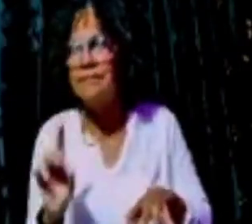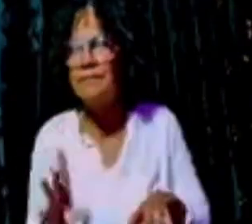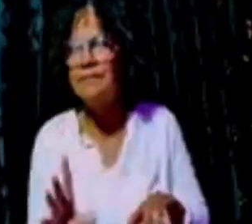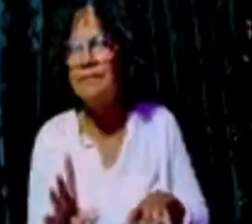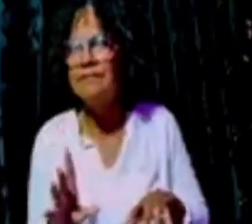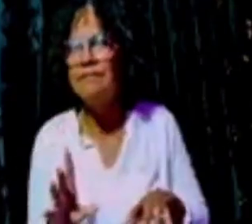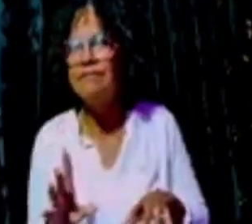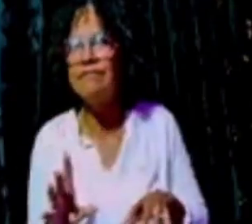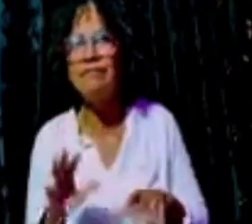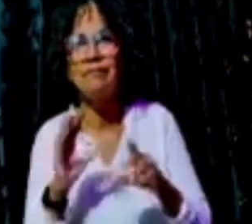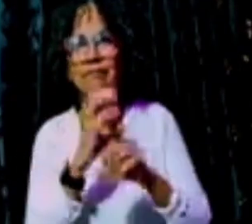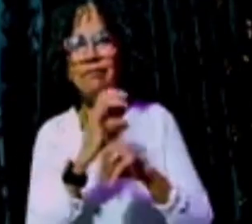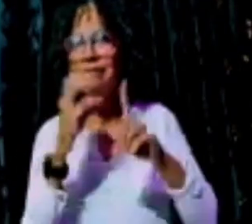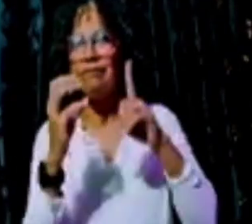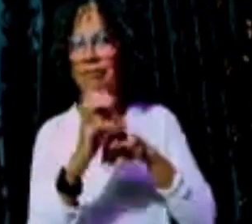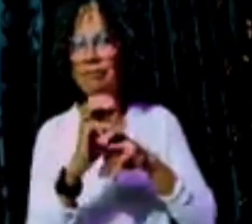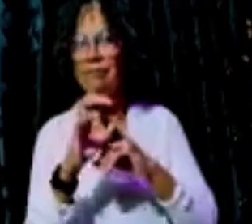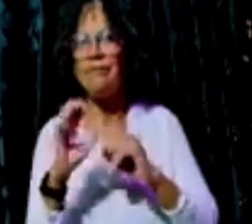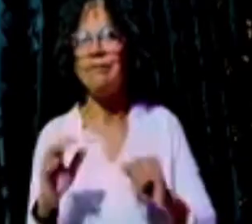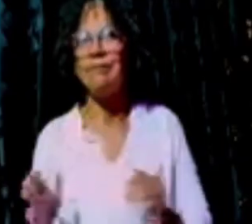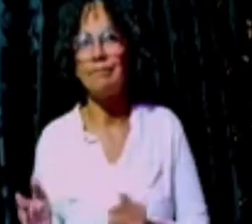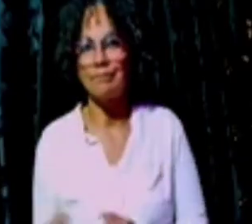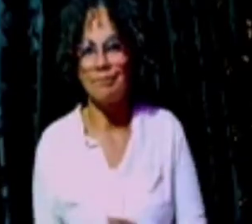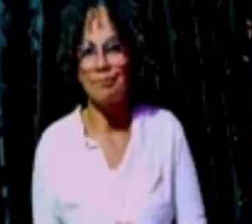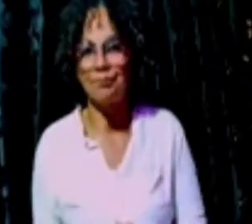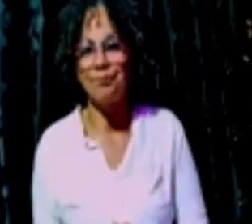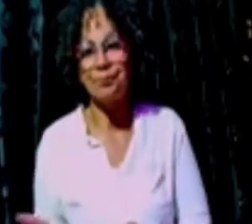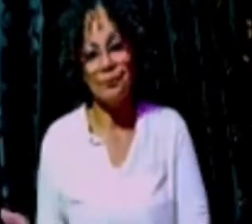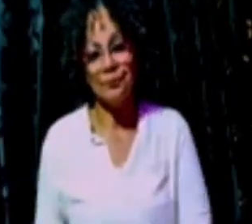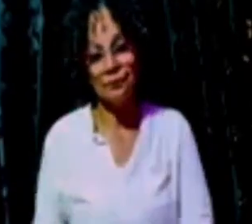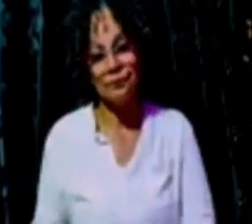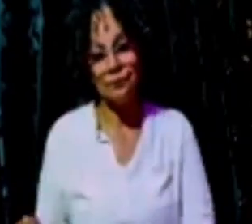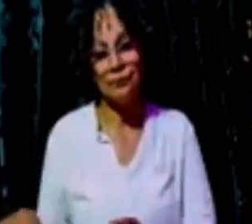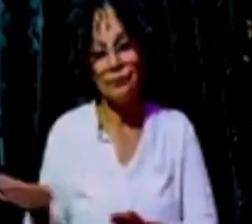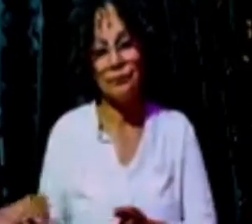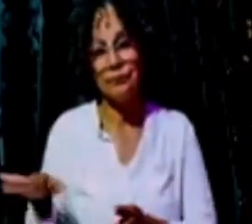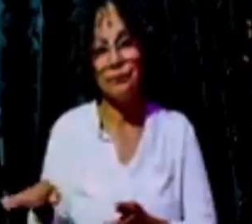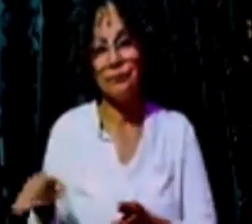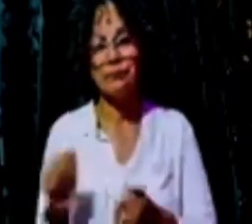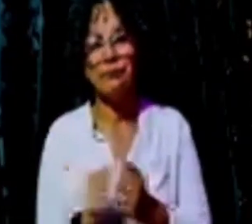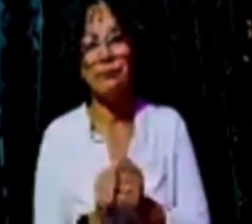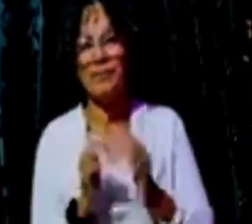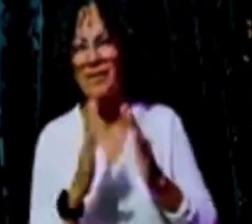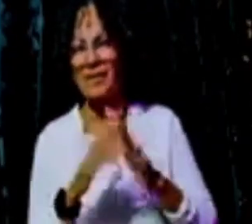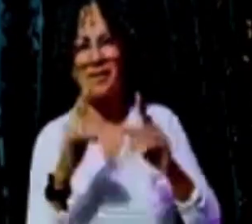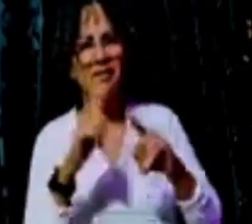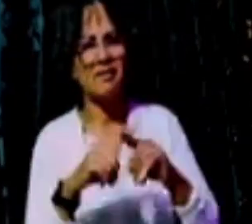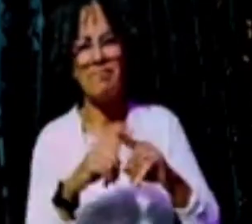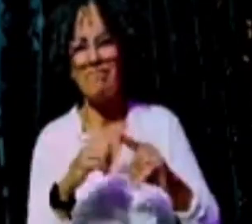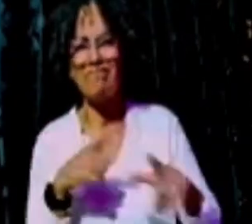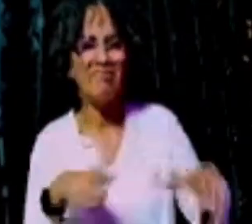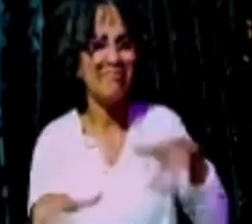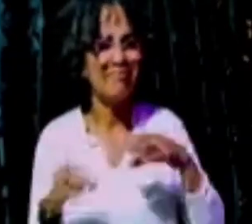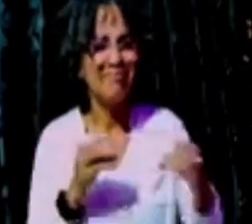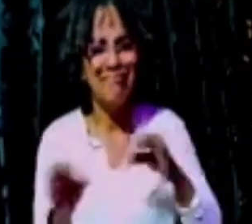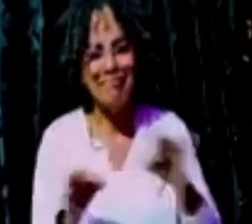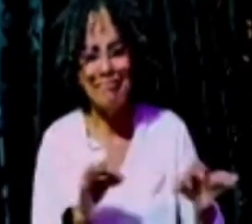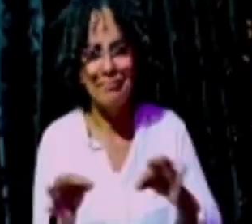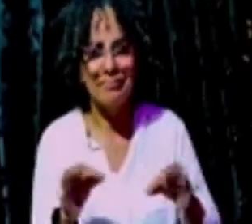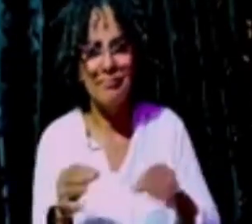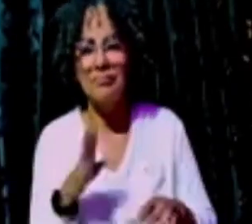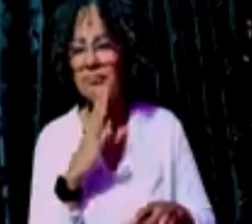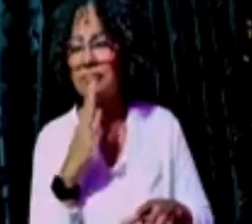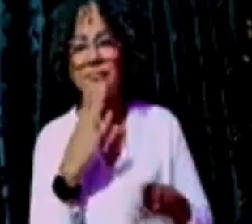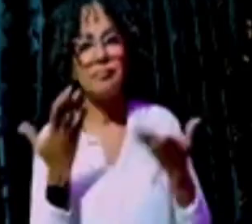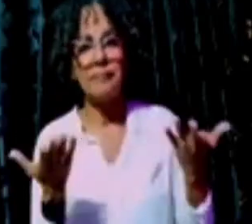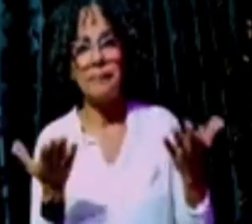dentro do culto infantil. Porque muitas vezes as igrejas não estão preparadas, os irmãos também não têm um